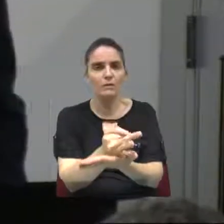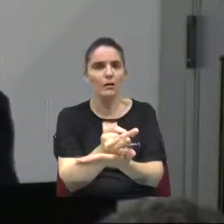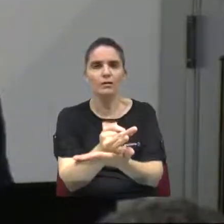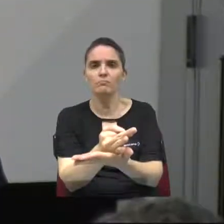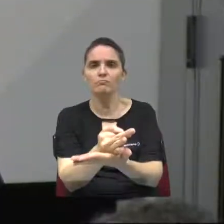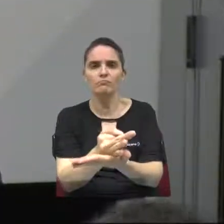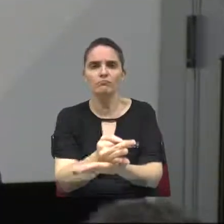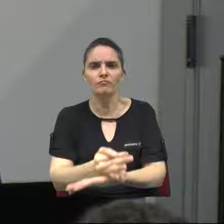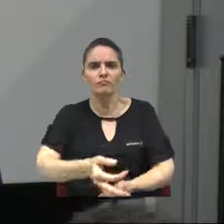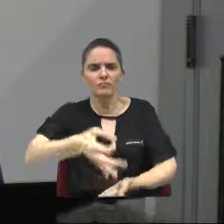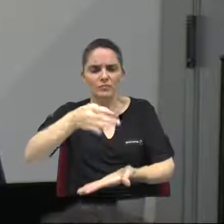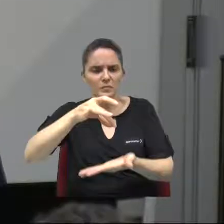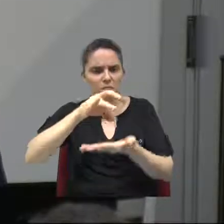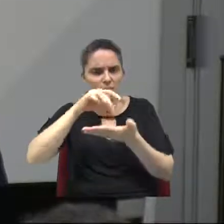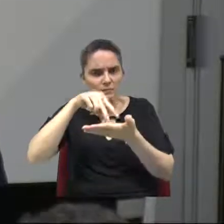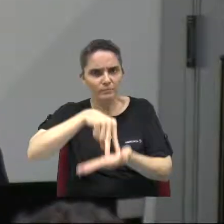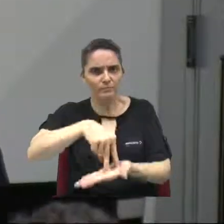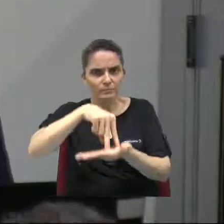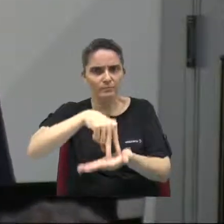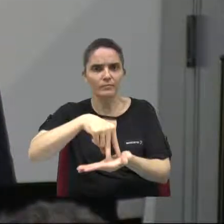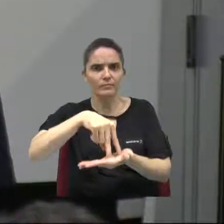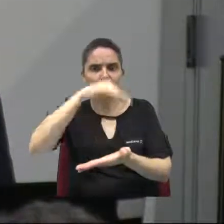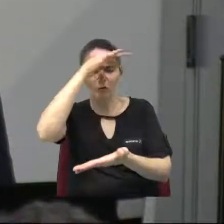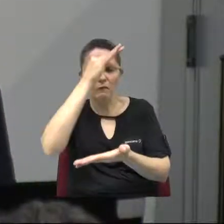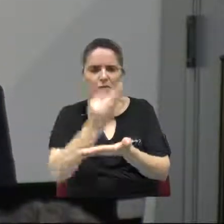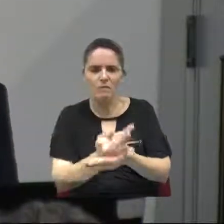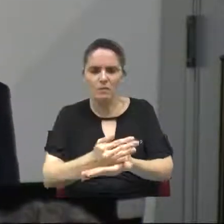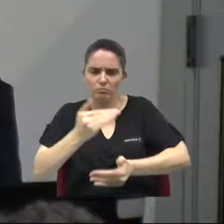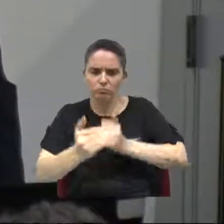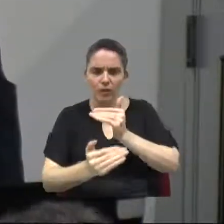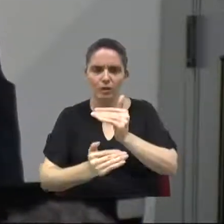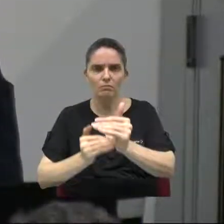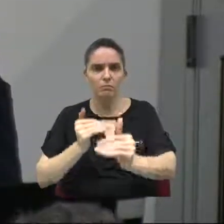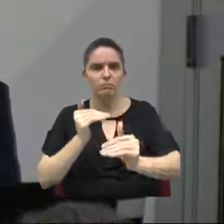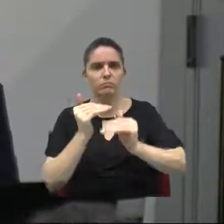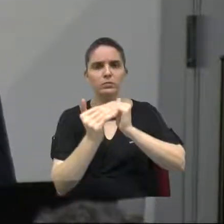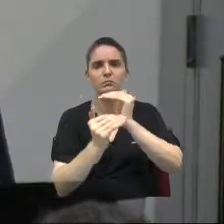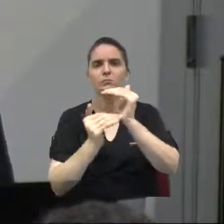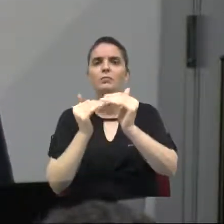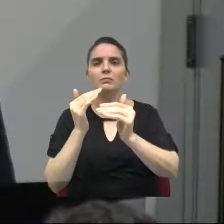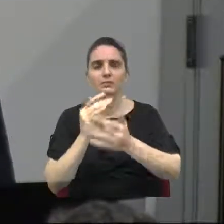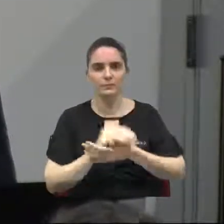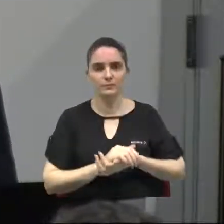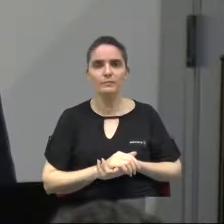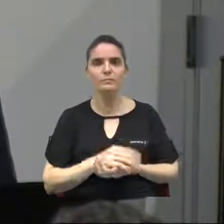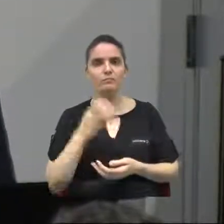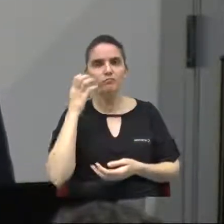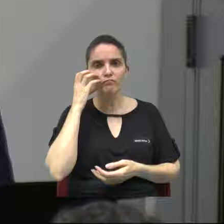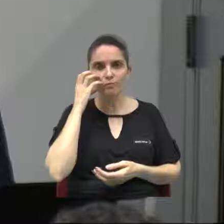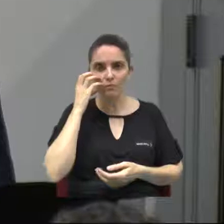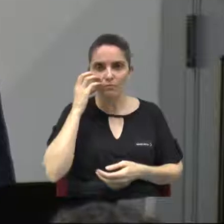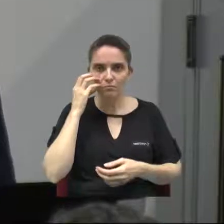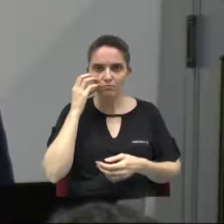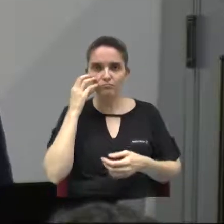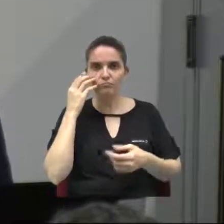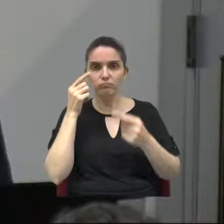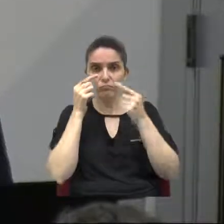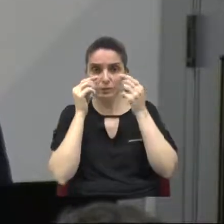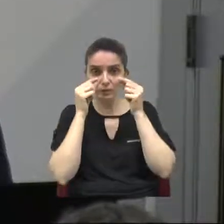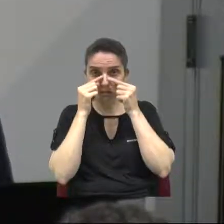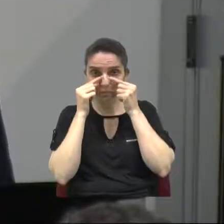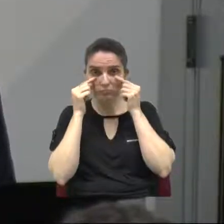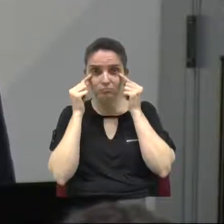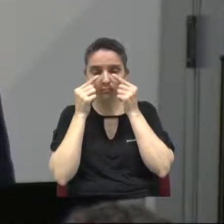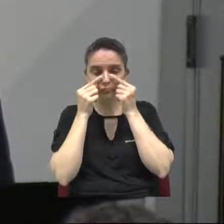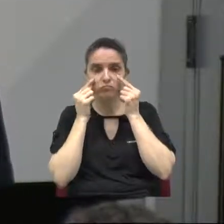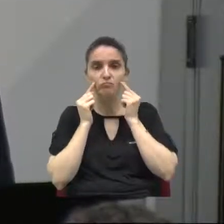inquebrantável no êxito, no sucesso desse projeto. Até eclodiu lágrimas nos teus olhos naquele momento. Dias antes,